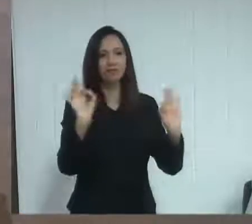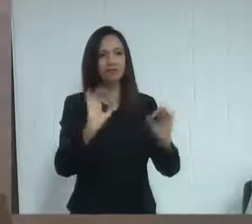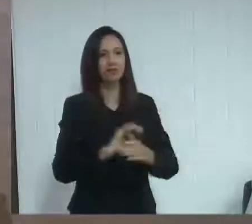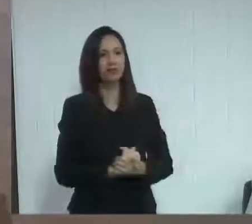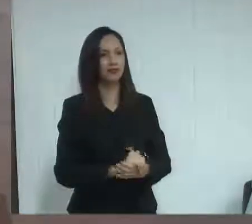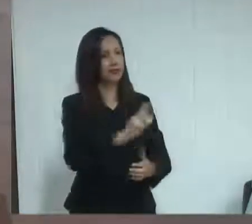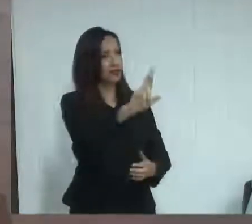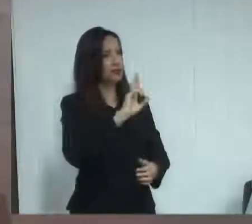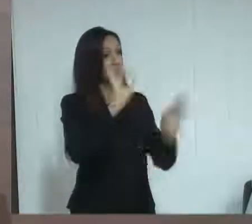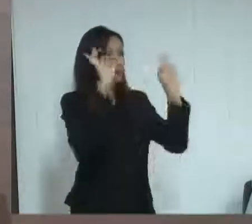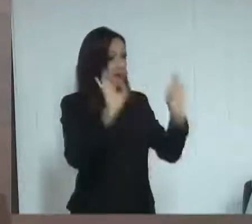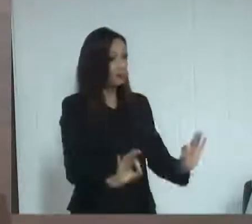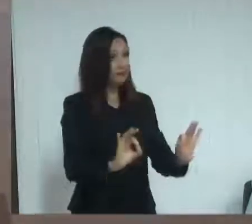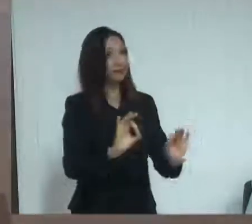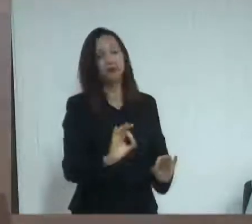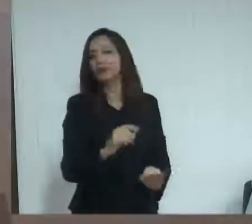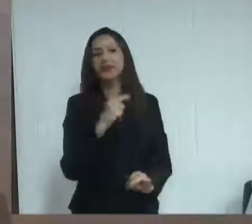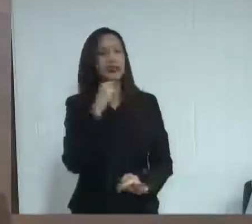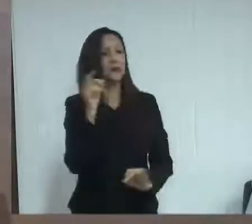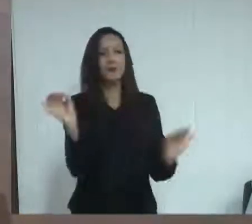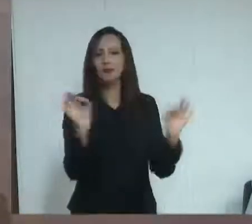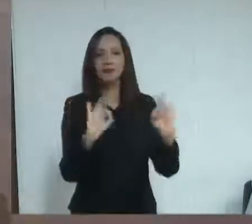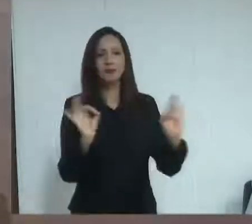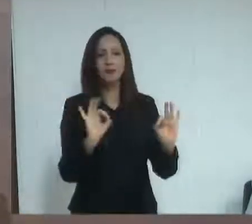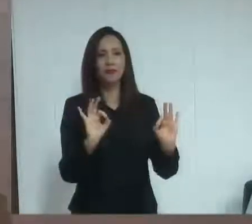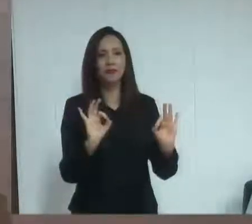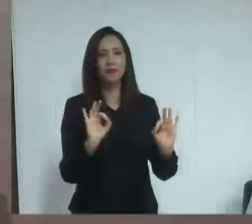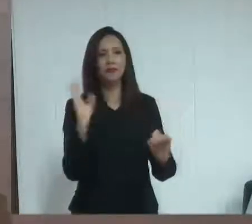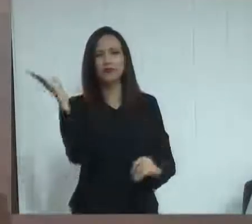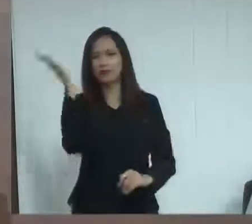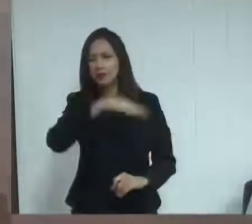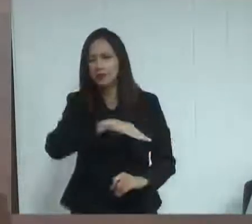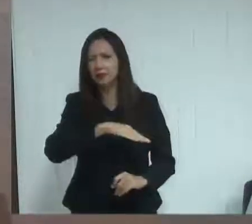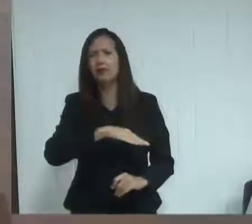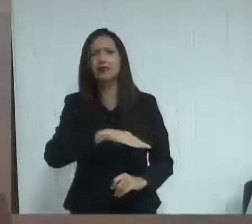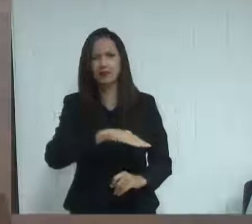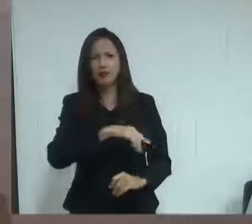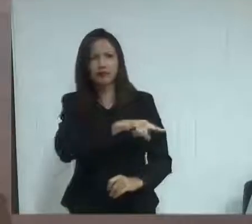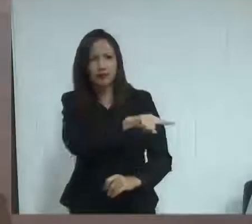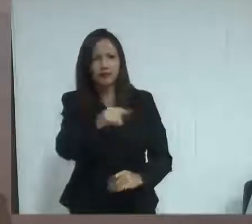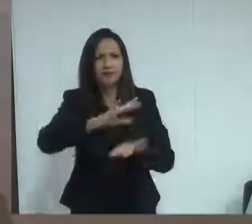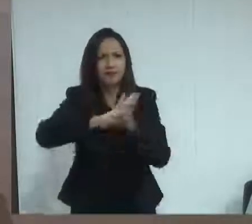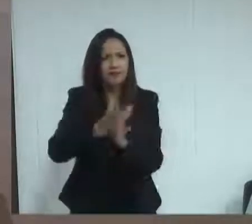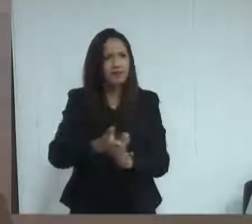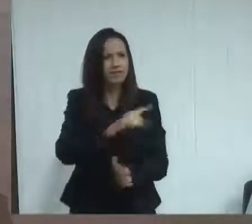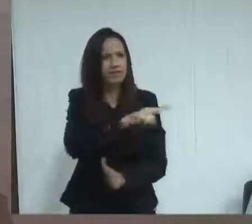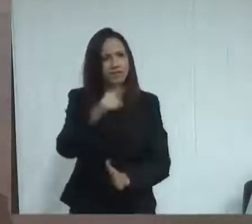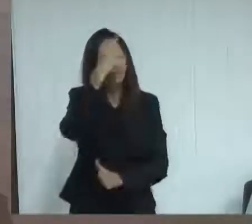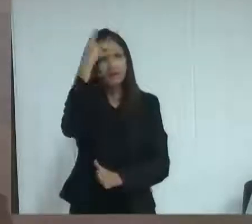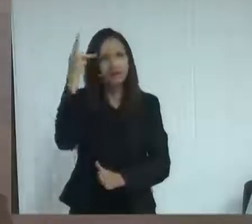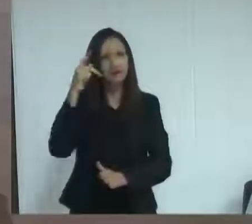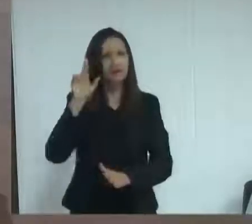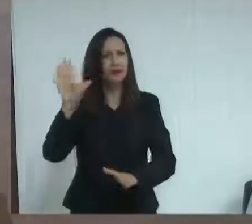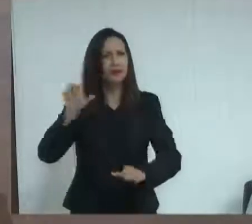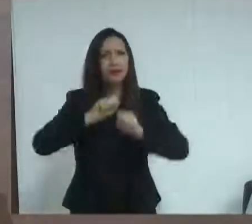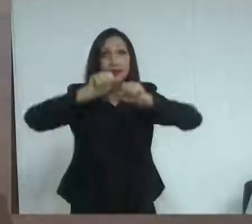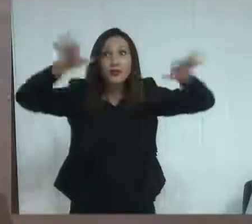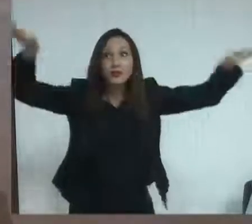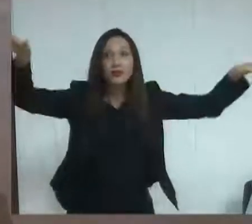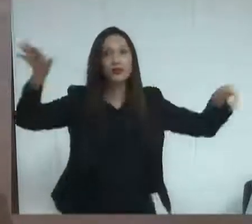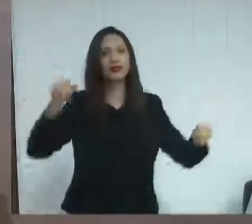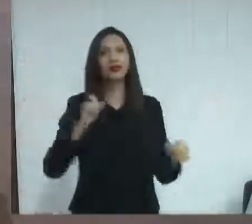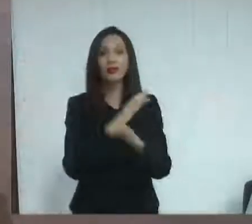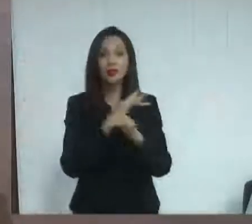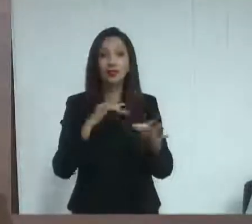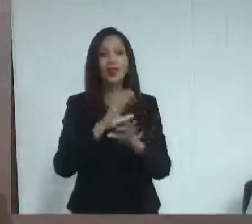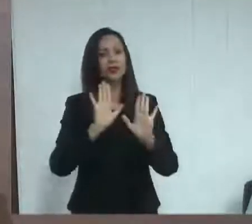Exatamente, a resposta é perfeita. Nenhum. É o malefício que ele faz com as pessoas. Aí pelos cantinhos da cidade,